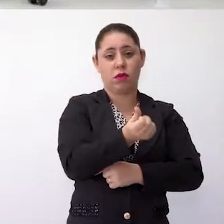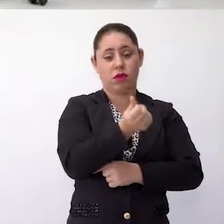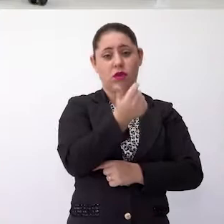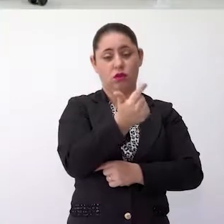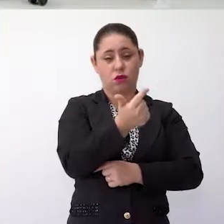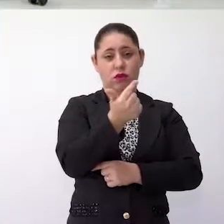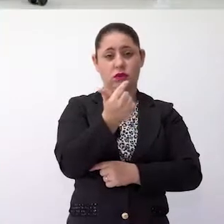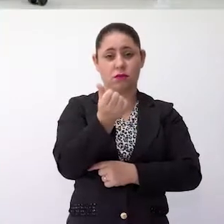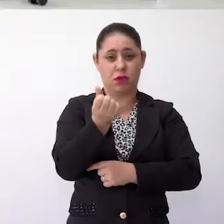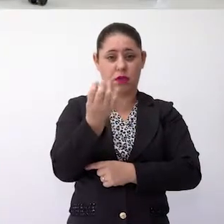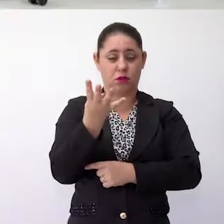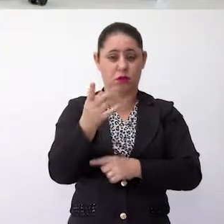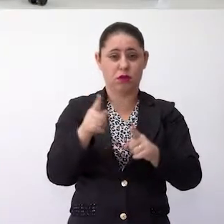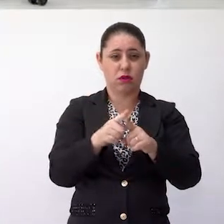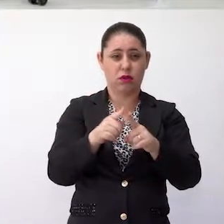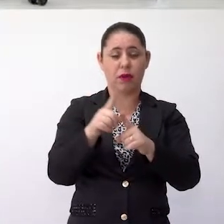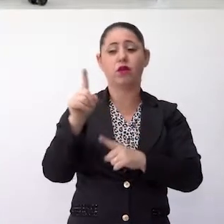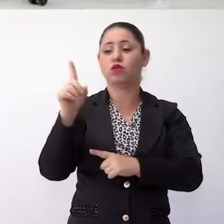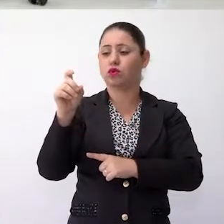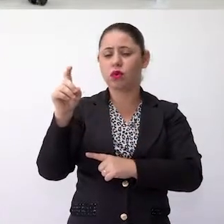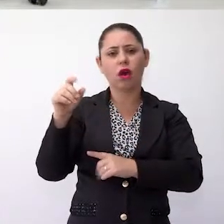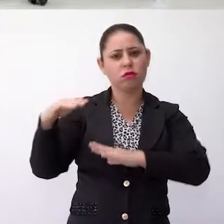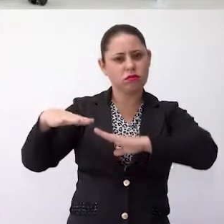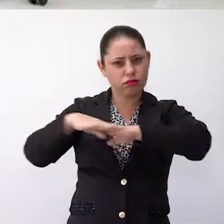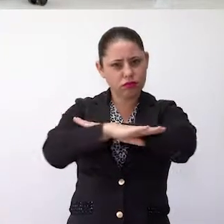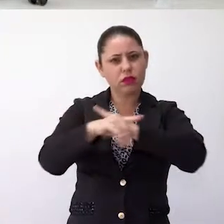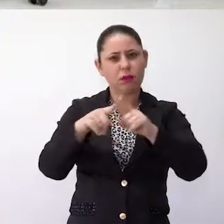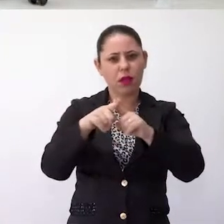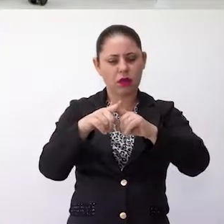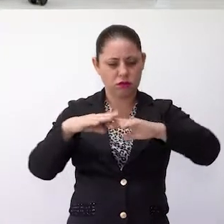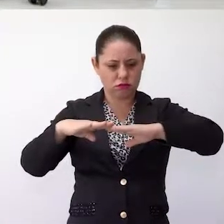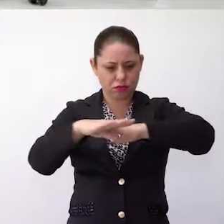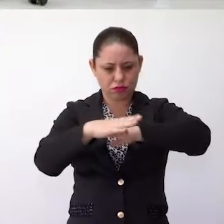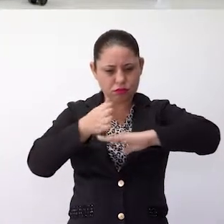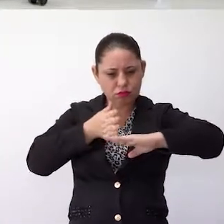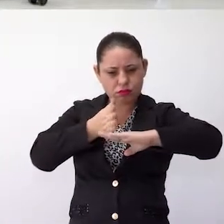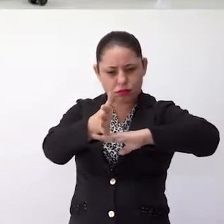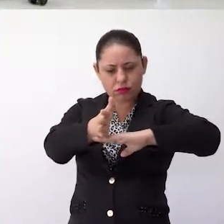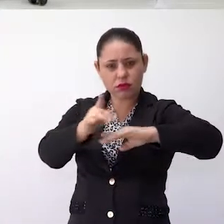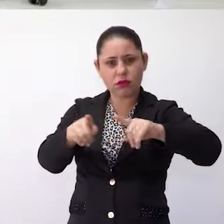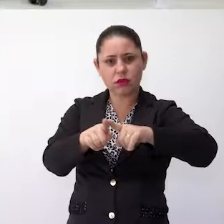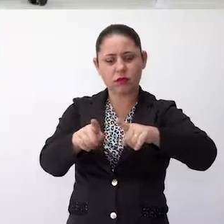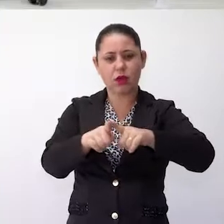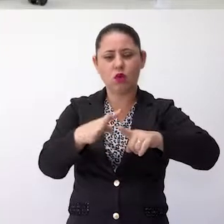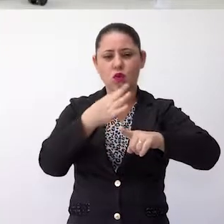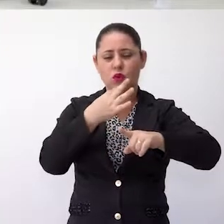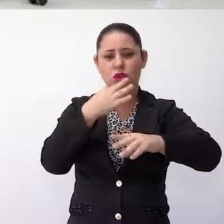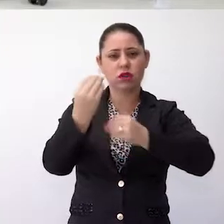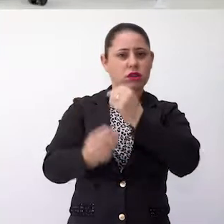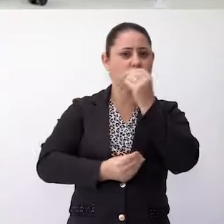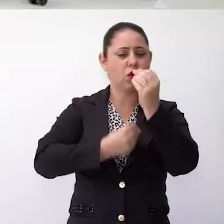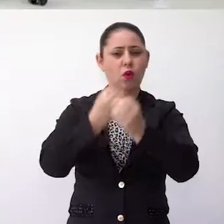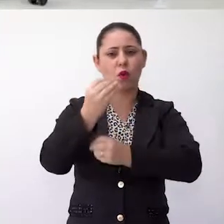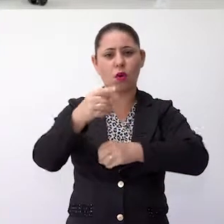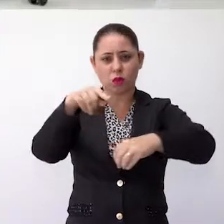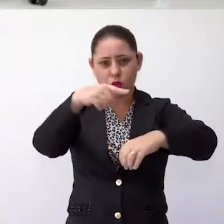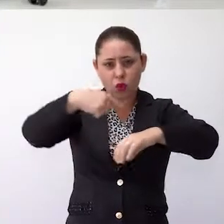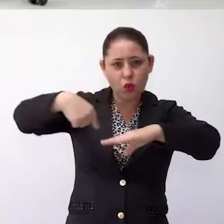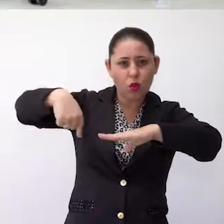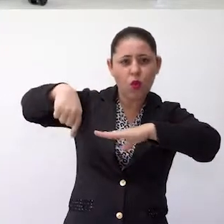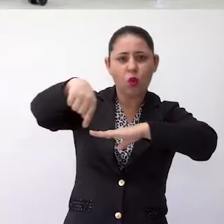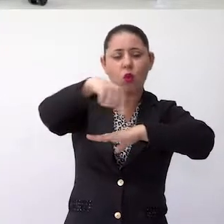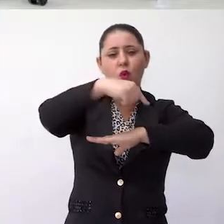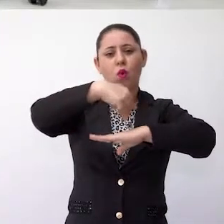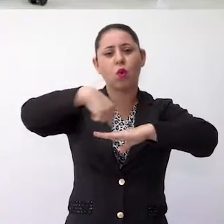e tem aquela que passa que vai para Dourados, né? Sim. Tem um cruzamento ali. Ali que a gente conhece como a rotatória do Copo